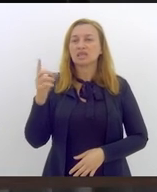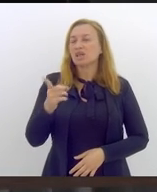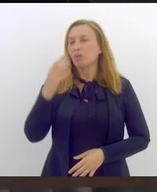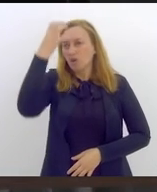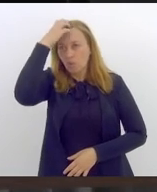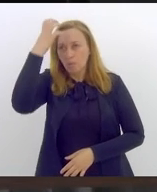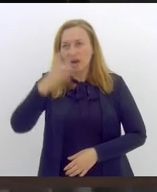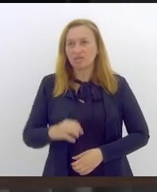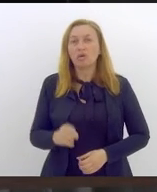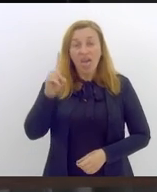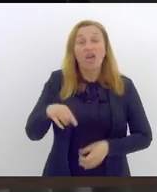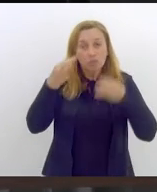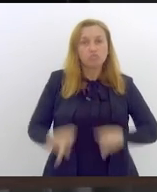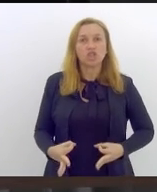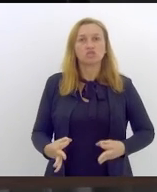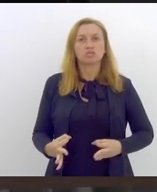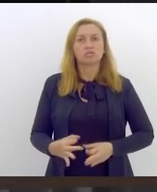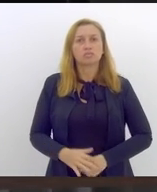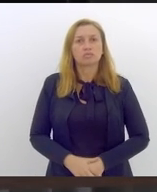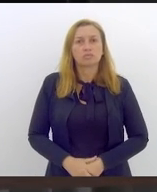que é honesto